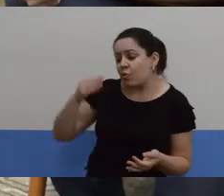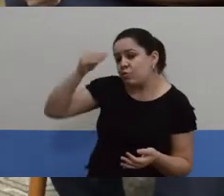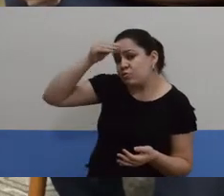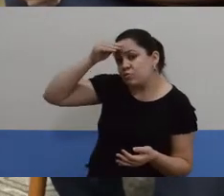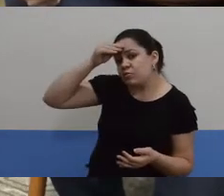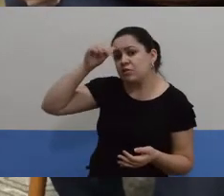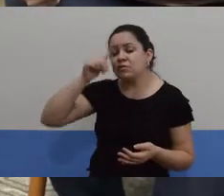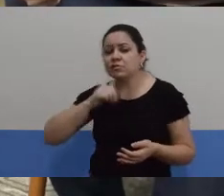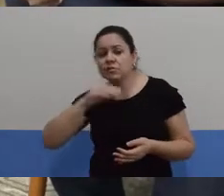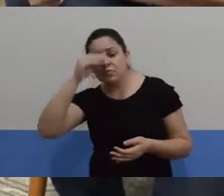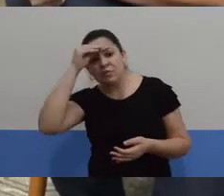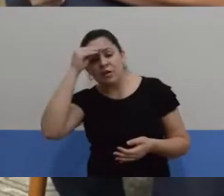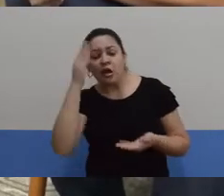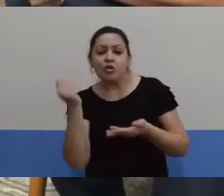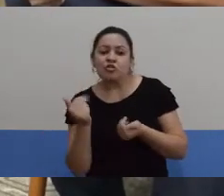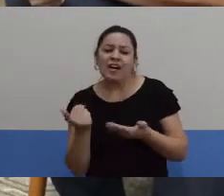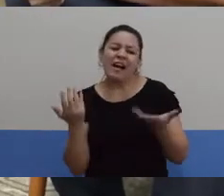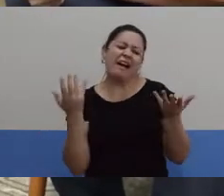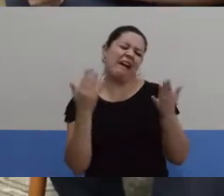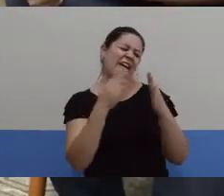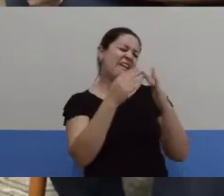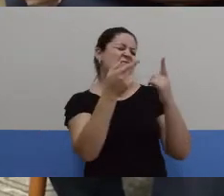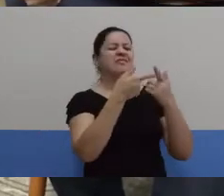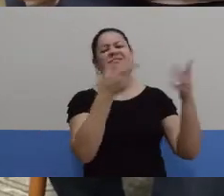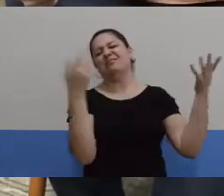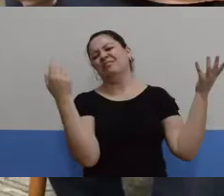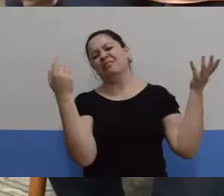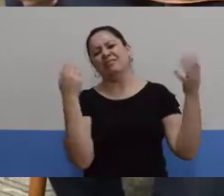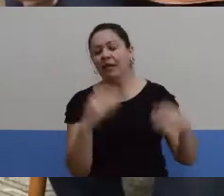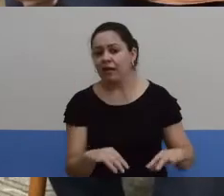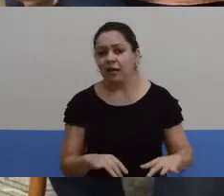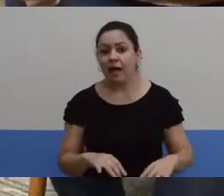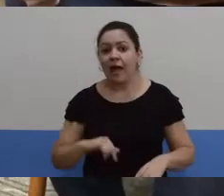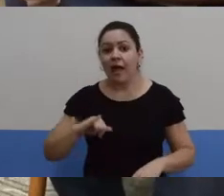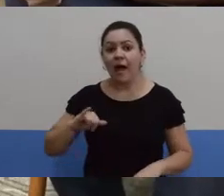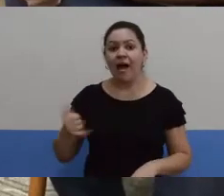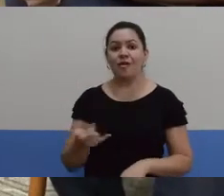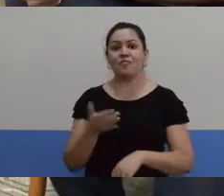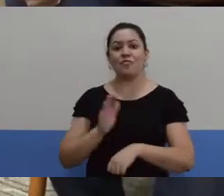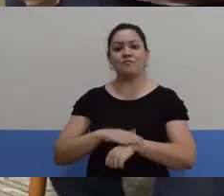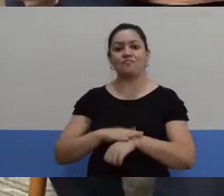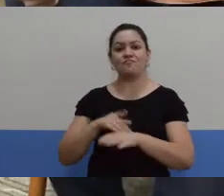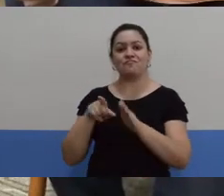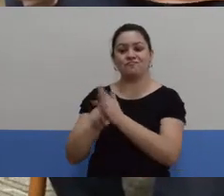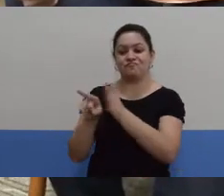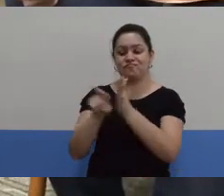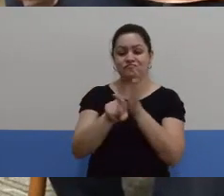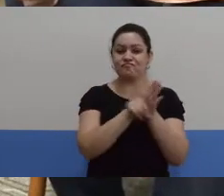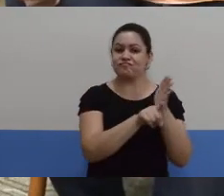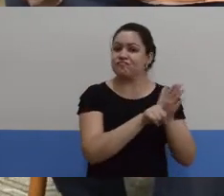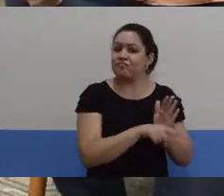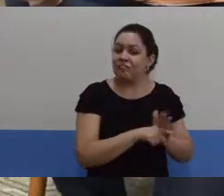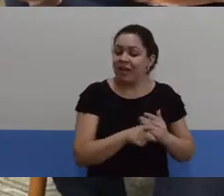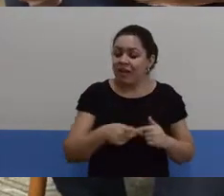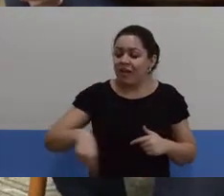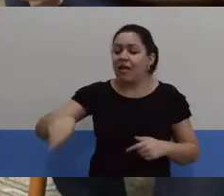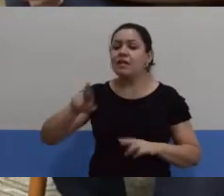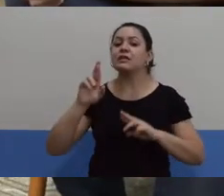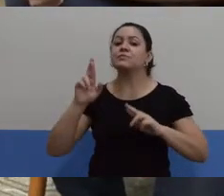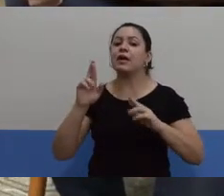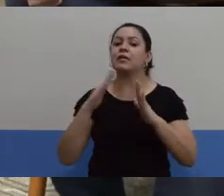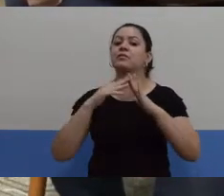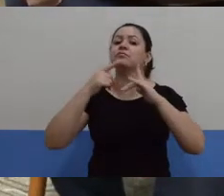que fala que não quer ir para a igreja, que fala, né? Vamos ouvir. Então aproveita, pergunta, né? O que talvez eles esperam da igreja,